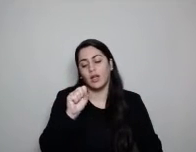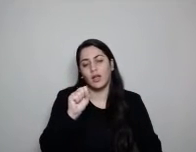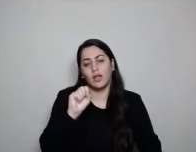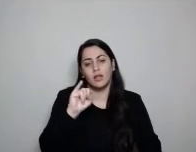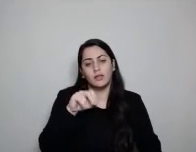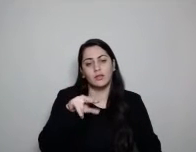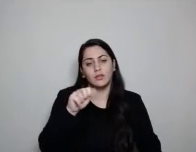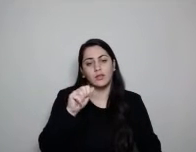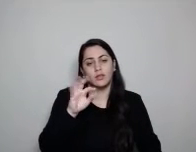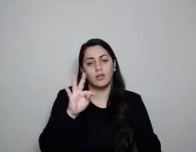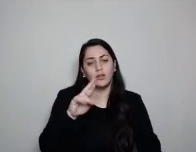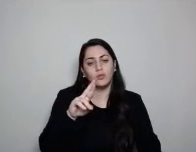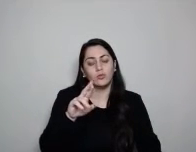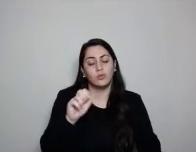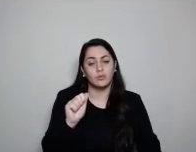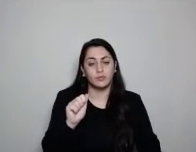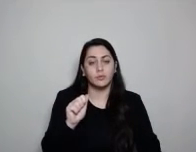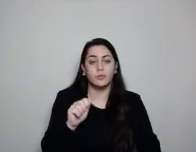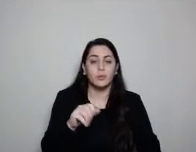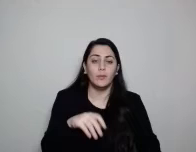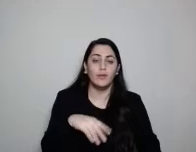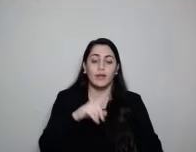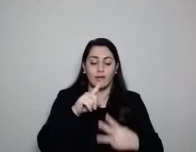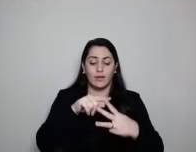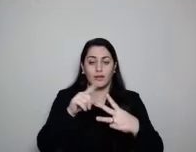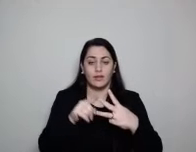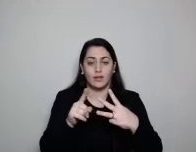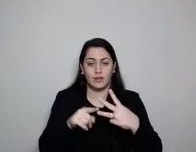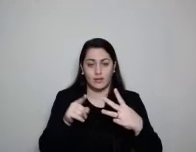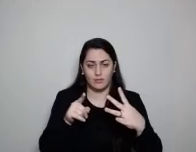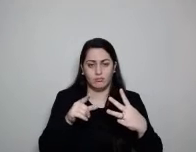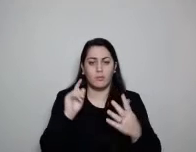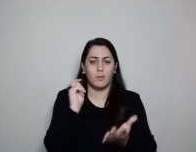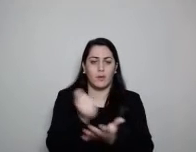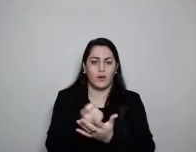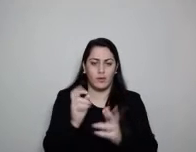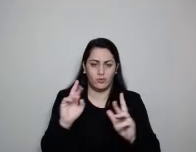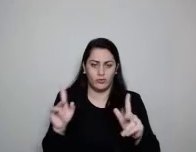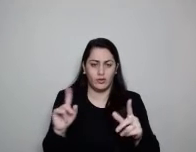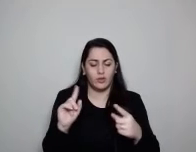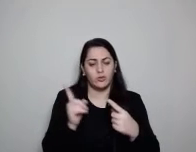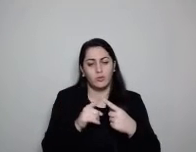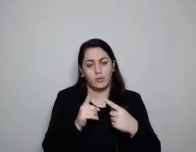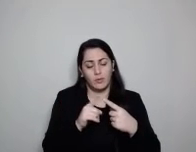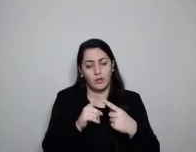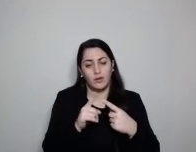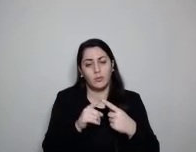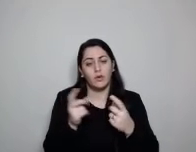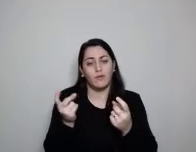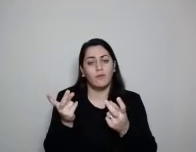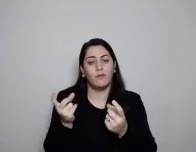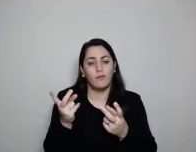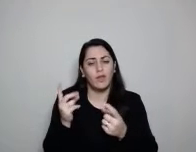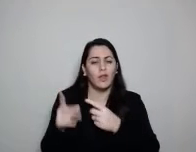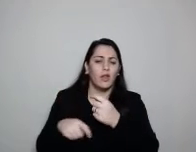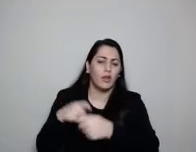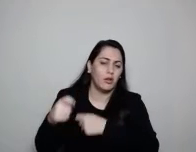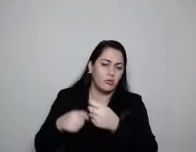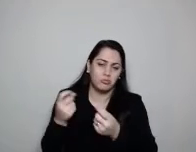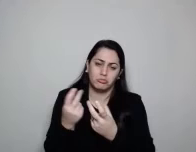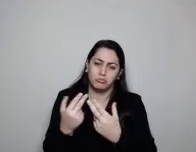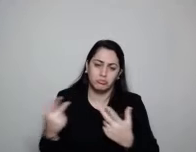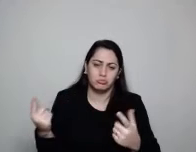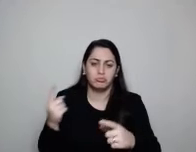remuneração de três maneiras diferentes. A primeira, eles recebem pela venda, pela comercialização, a venda propriamente dita dos pacotes